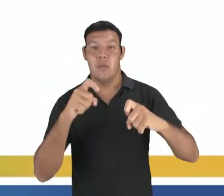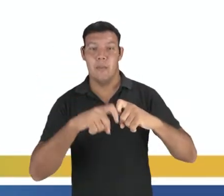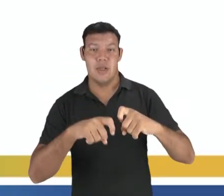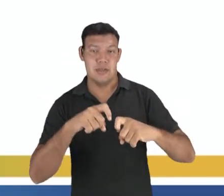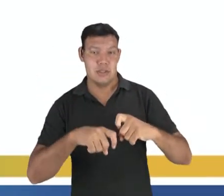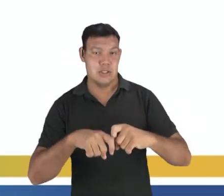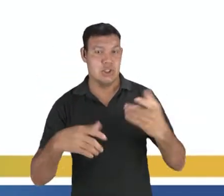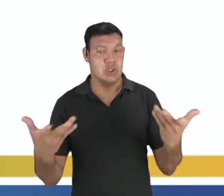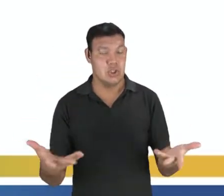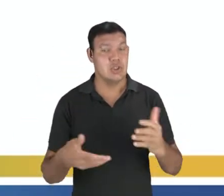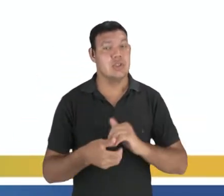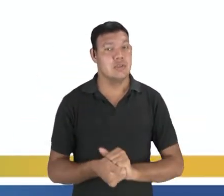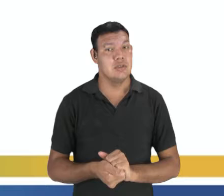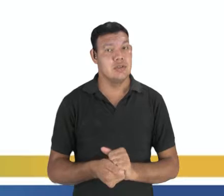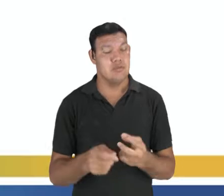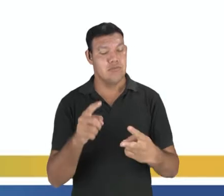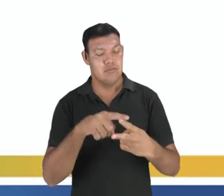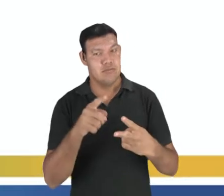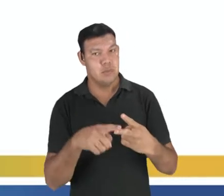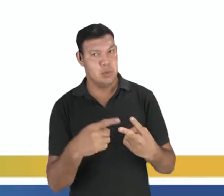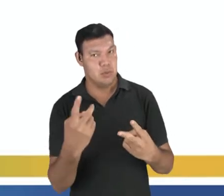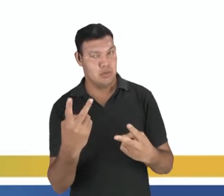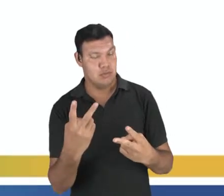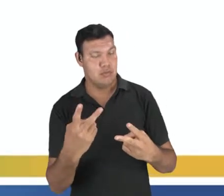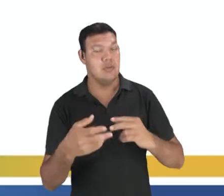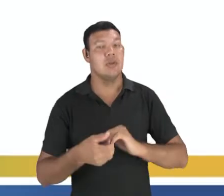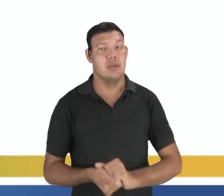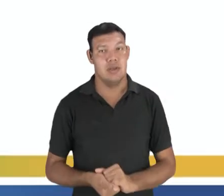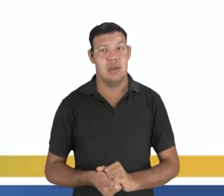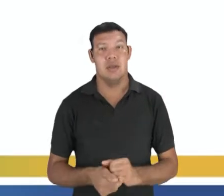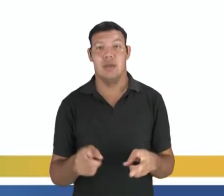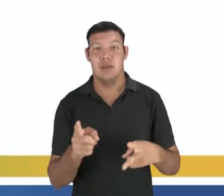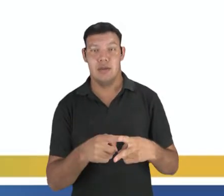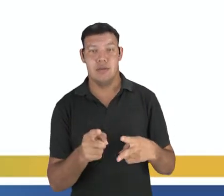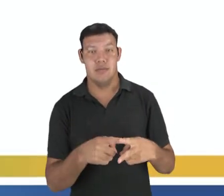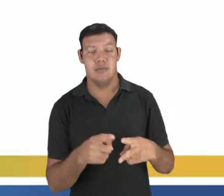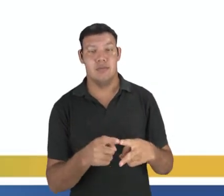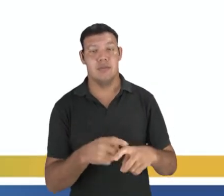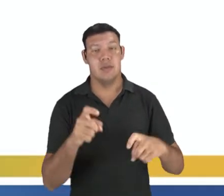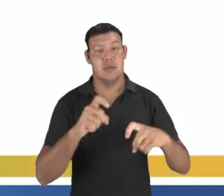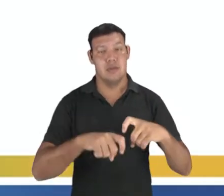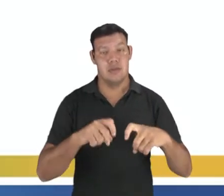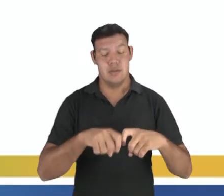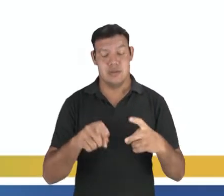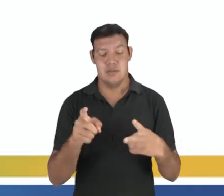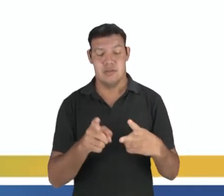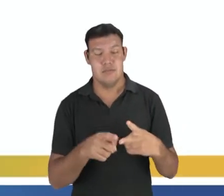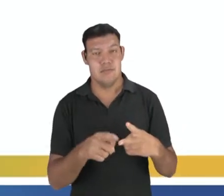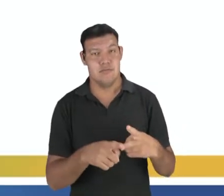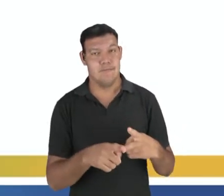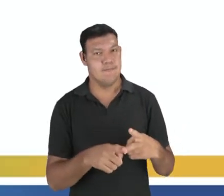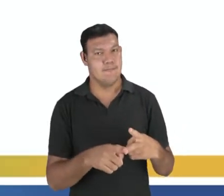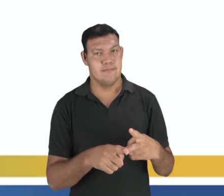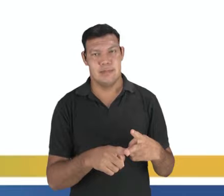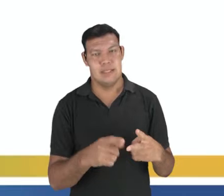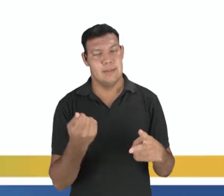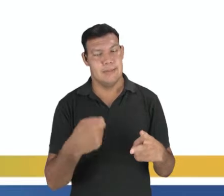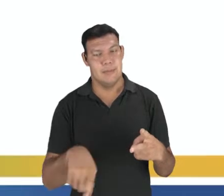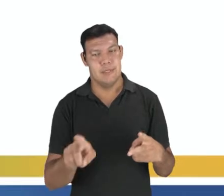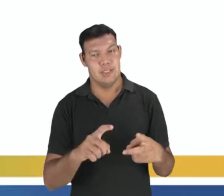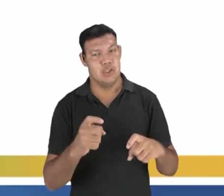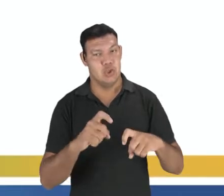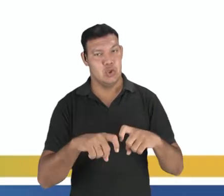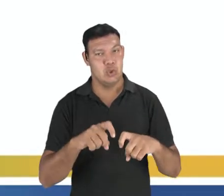já conversou que nós temos dois tipos de reprodução: a reprodução sexuada e a reprodução